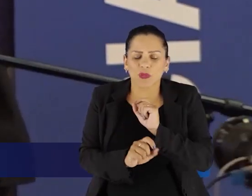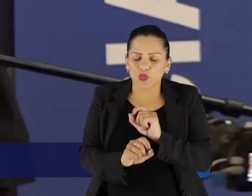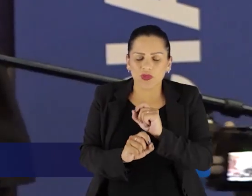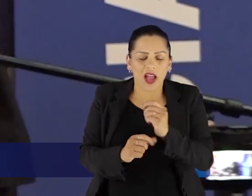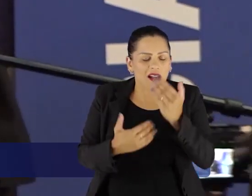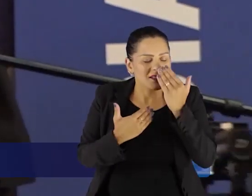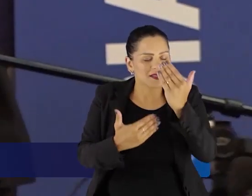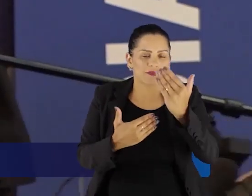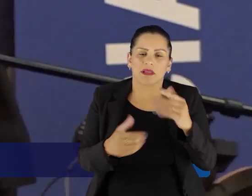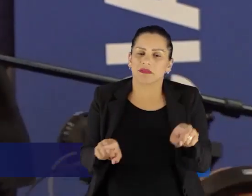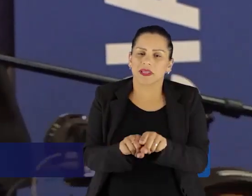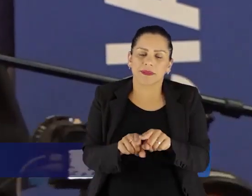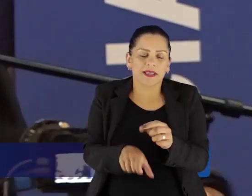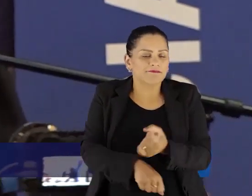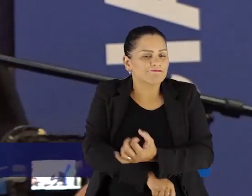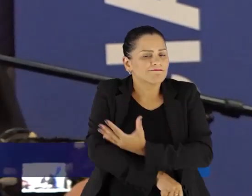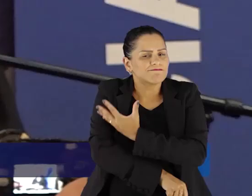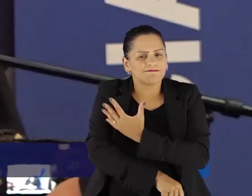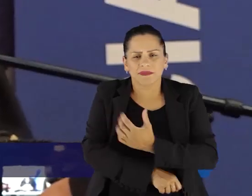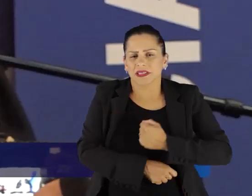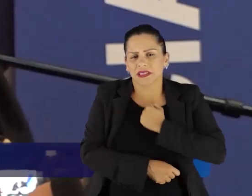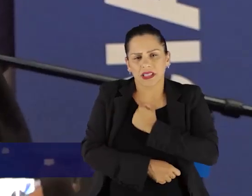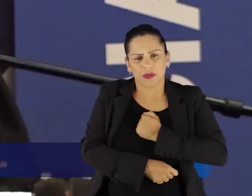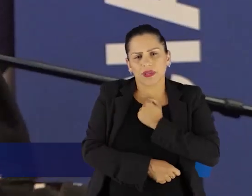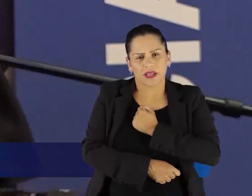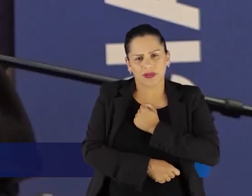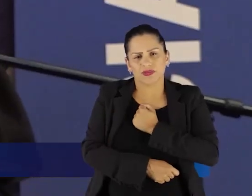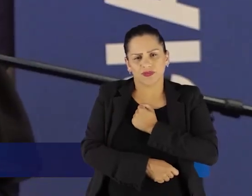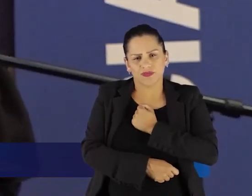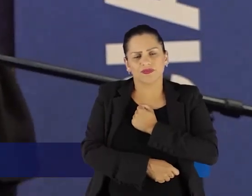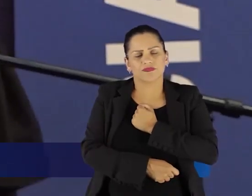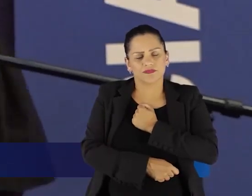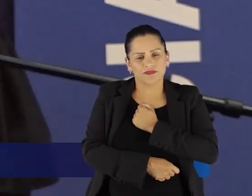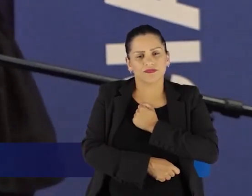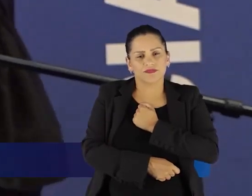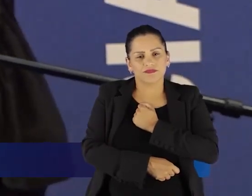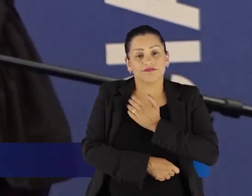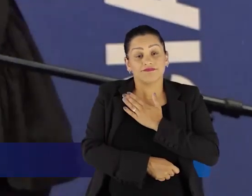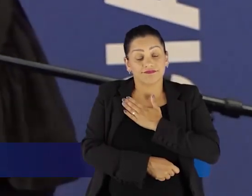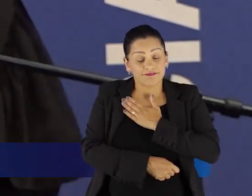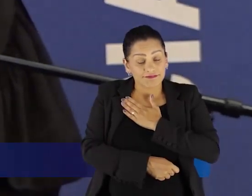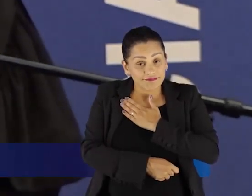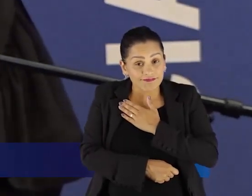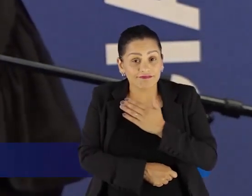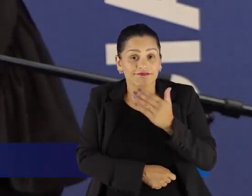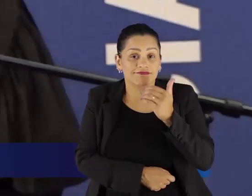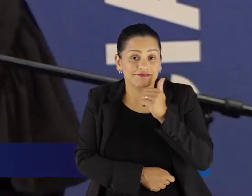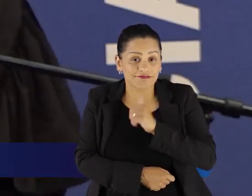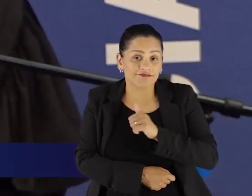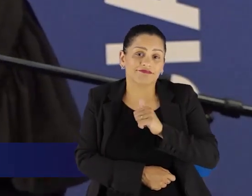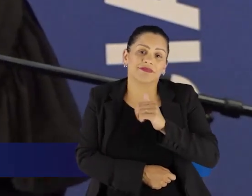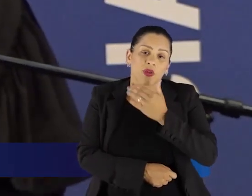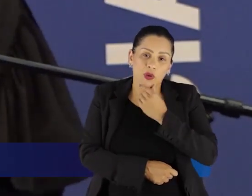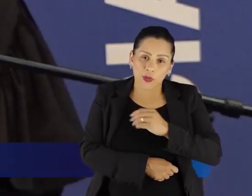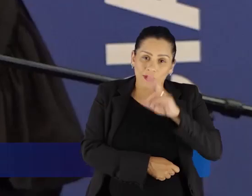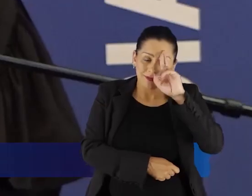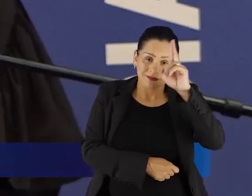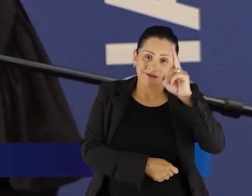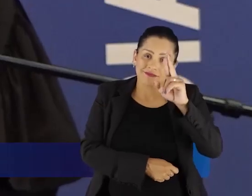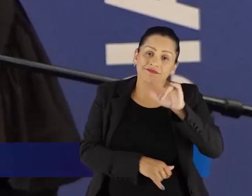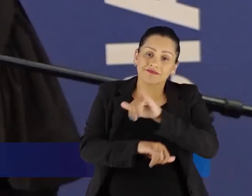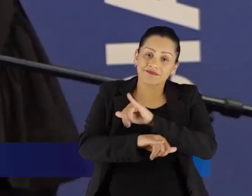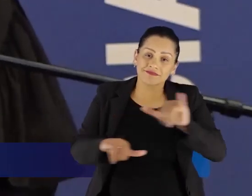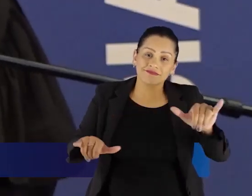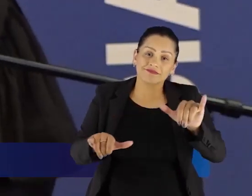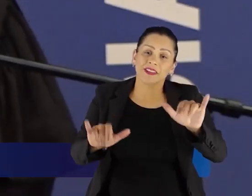agradecimento e vamo ouvido pela saudade minhas senhoras e meus senhores declaro encerrada a